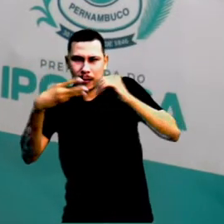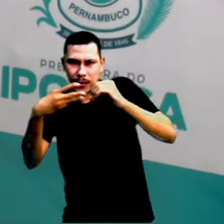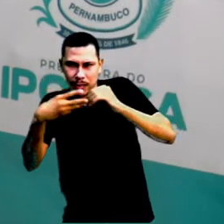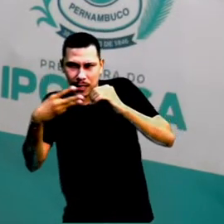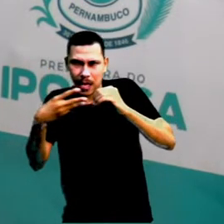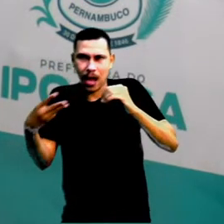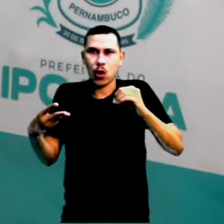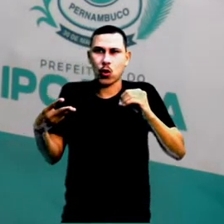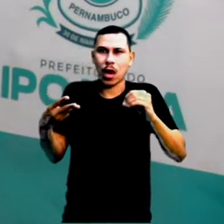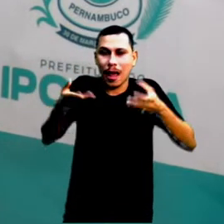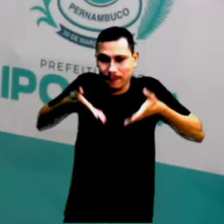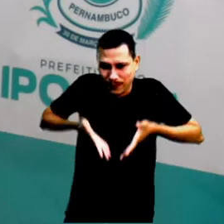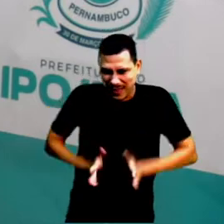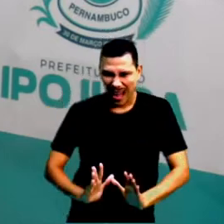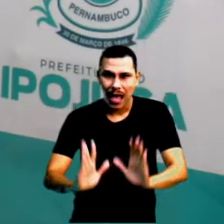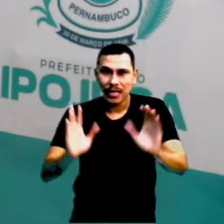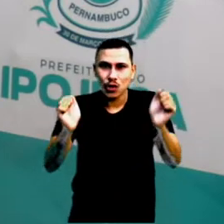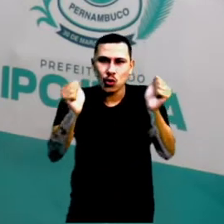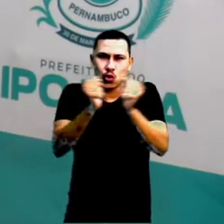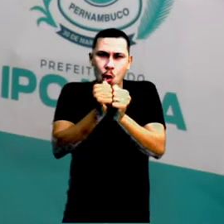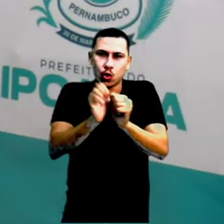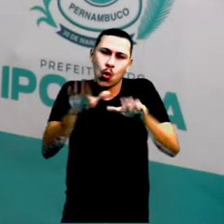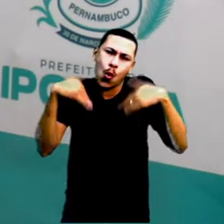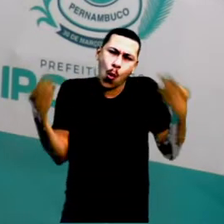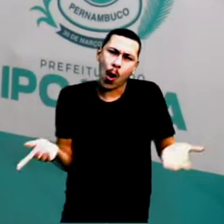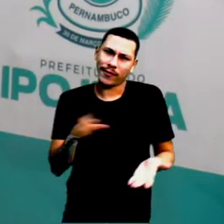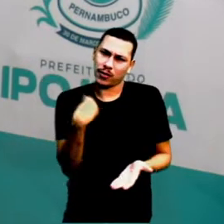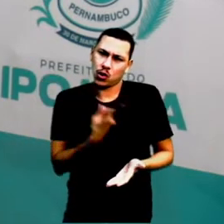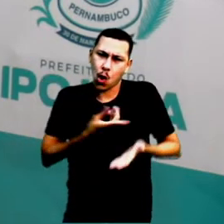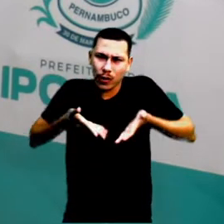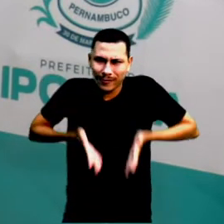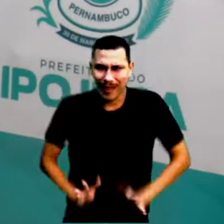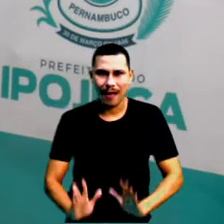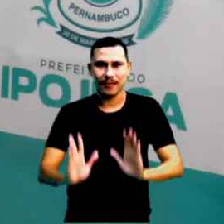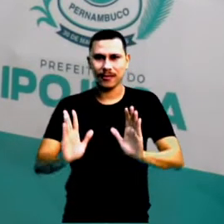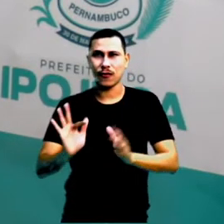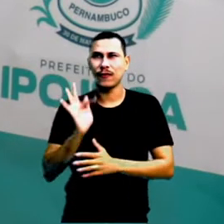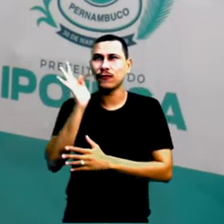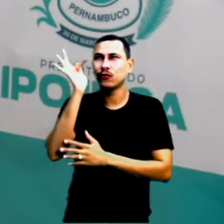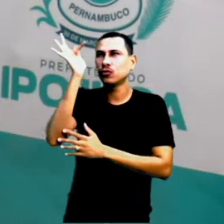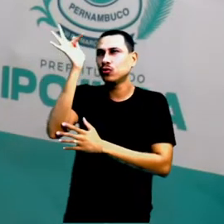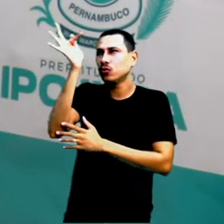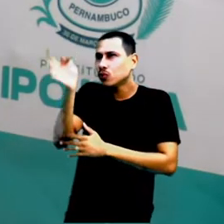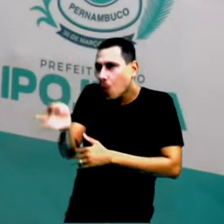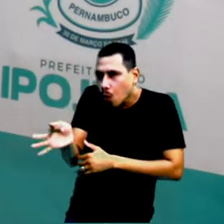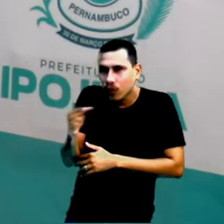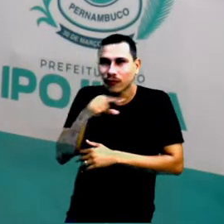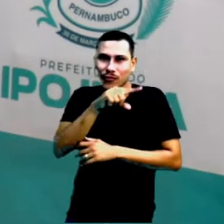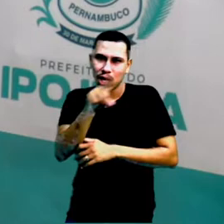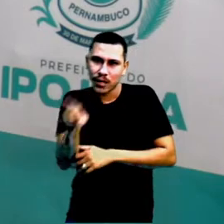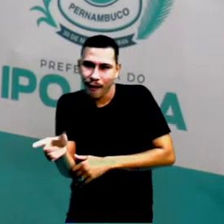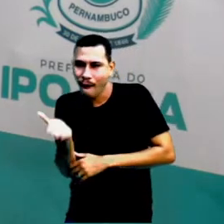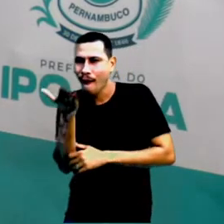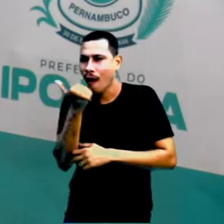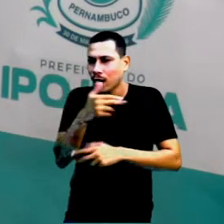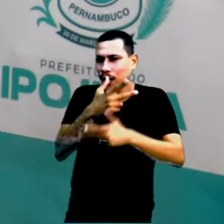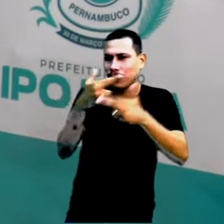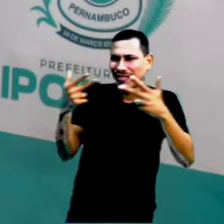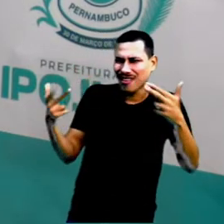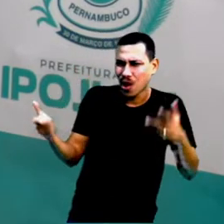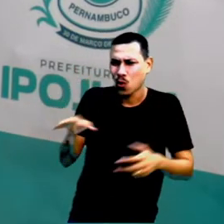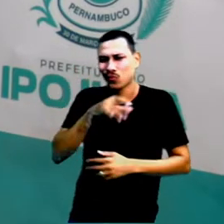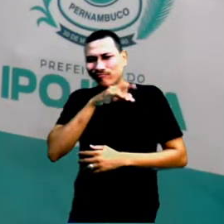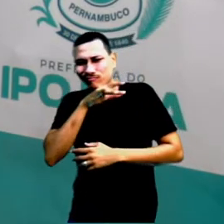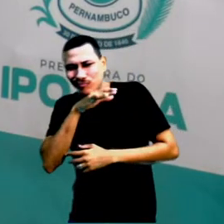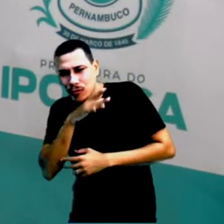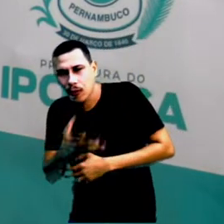nascendo quando a gente nasce e depois elas vão, ó, se você não tiver uma boa alimentação, se você não se